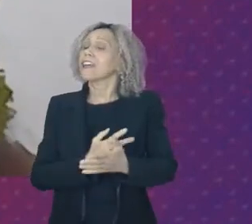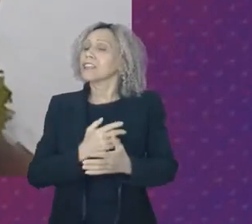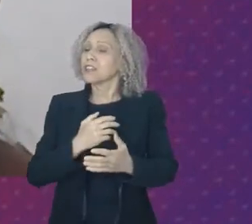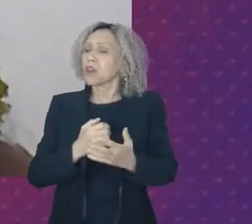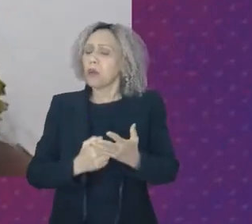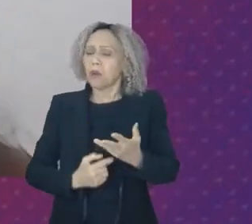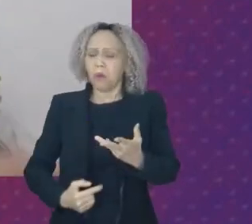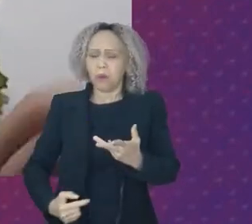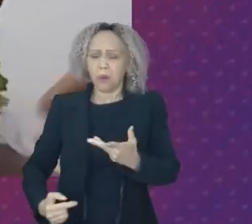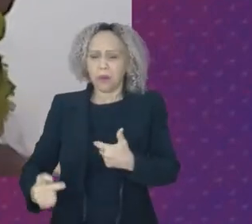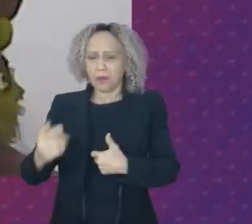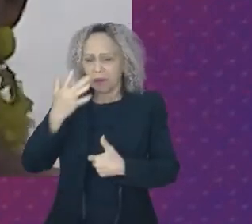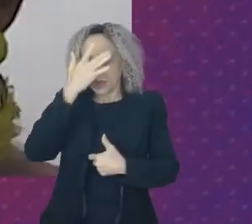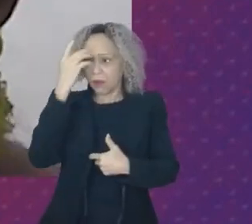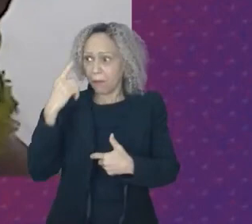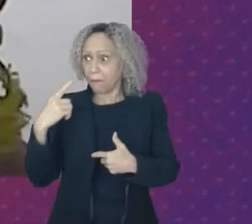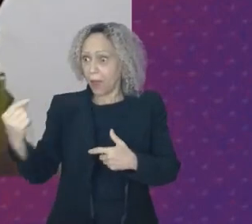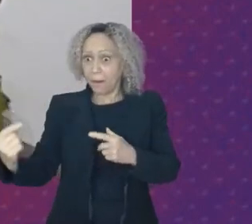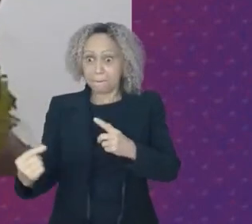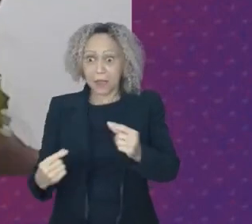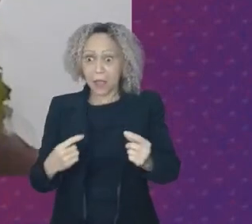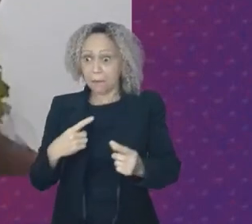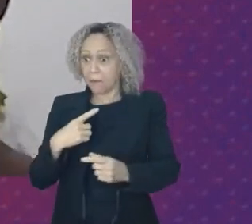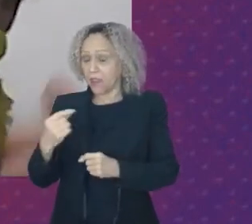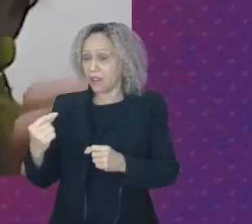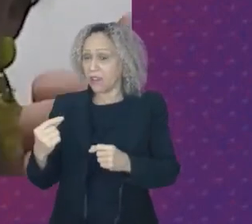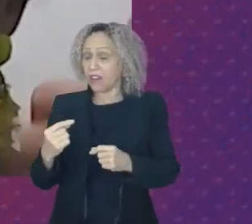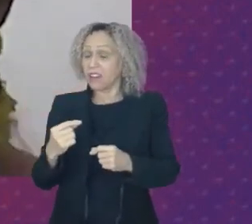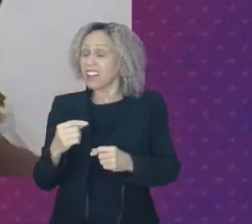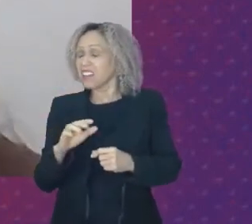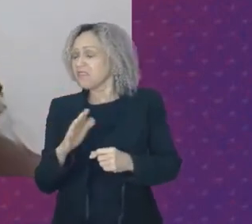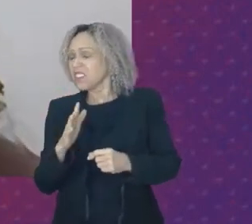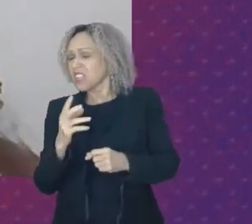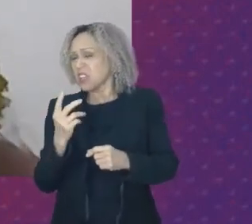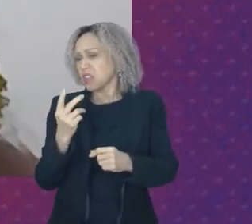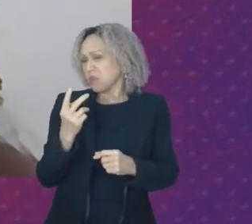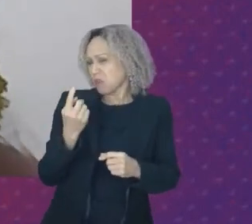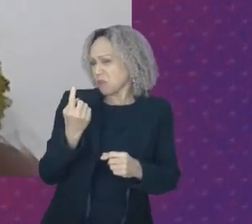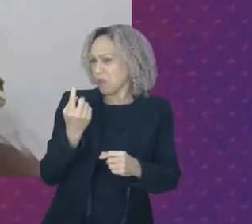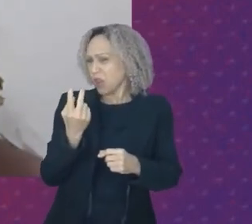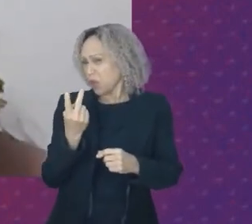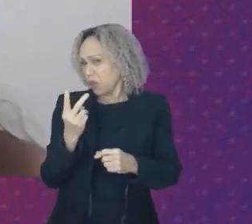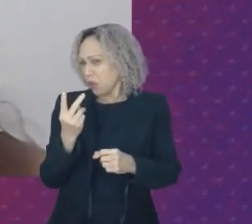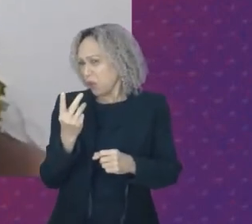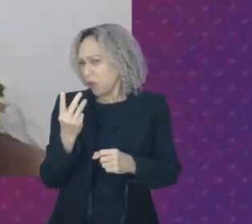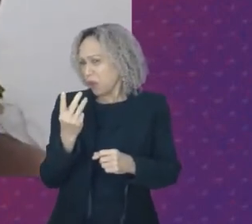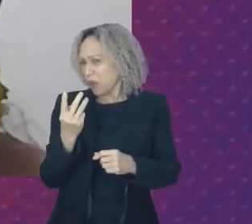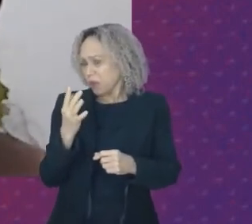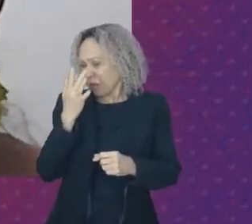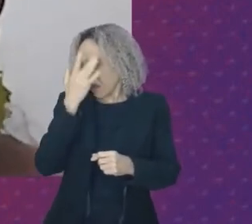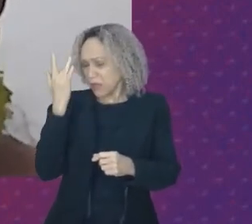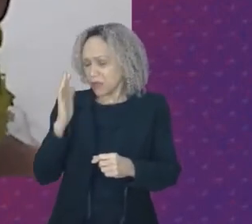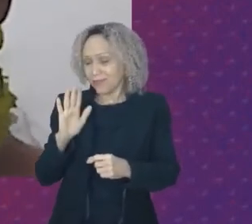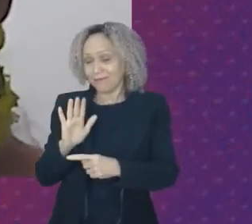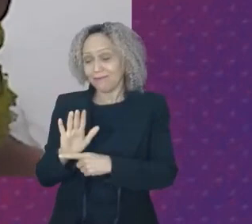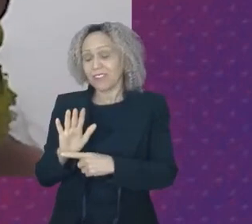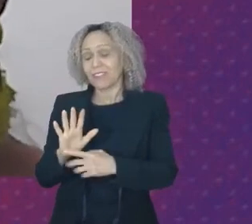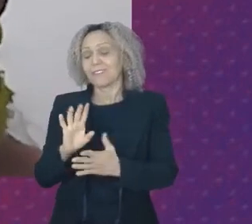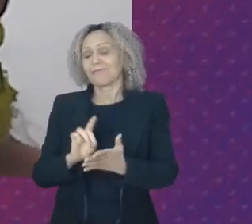continuarão caminhando ao seu lado. É importante que você identifique quais são as